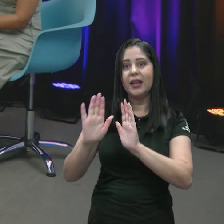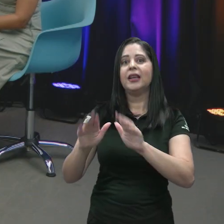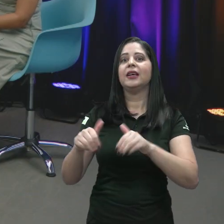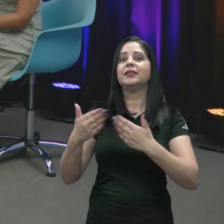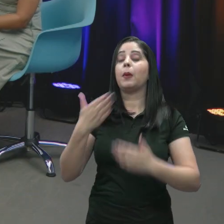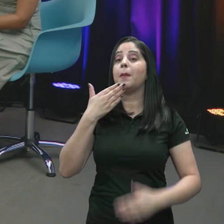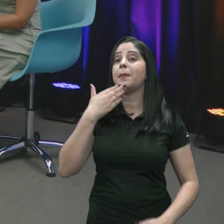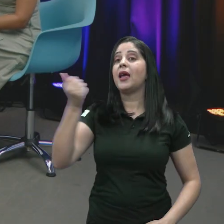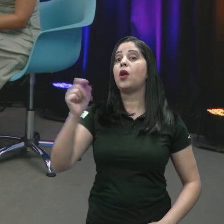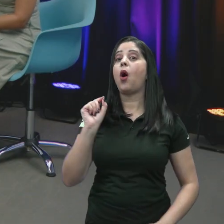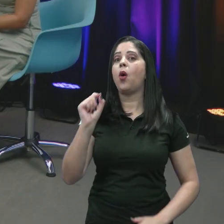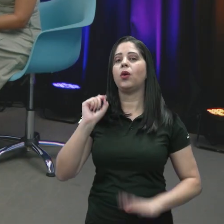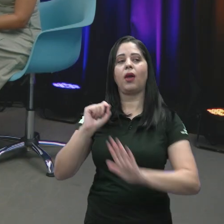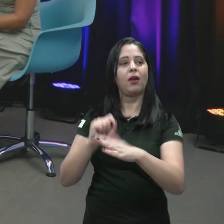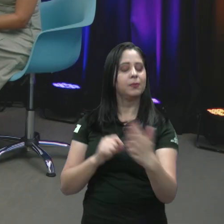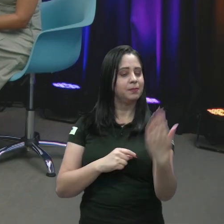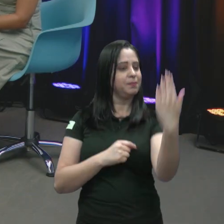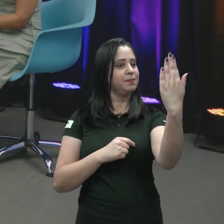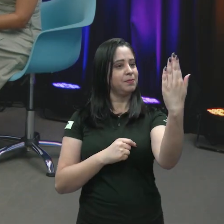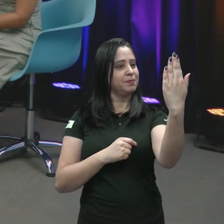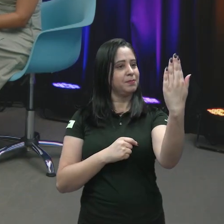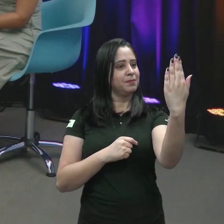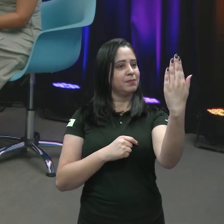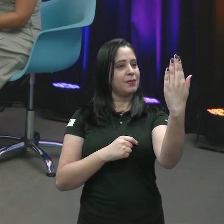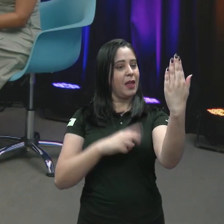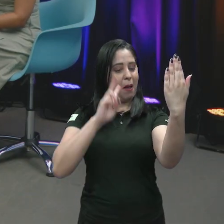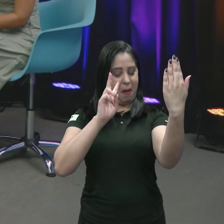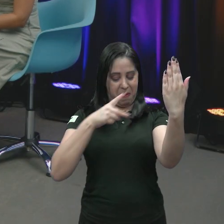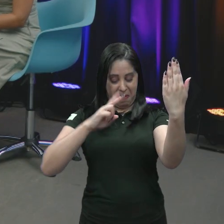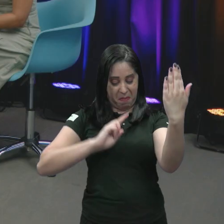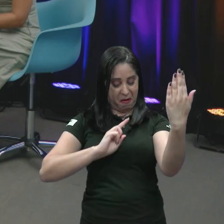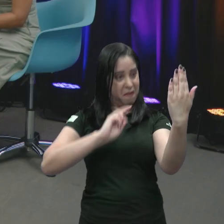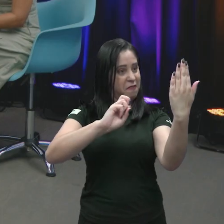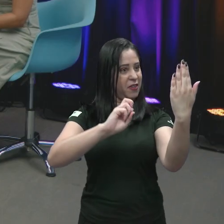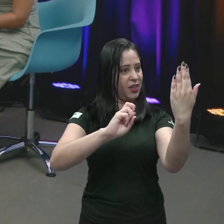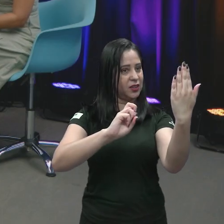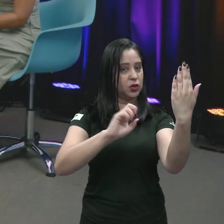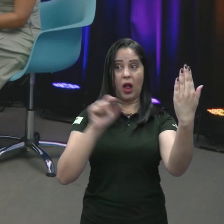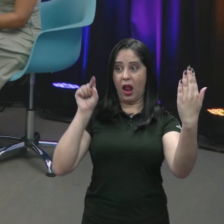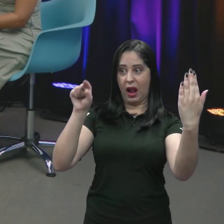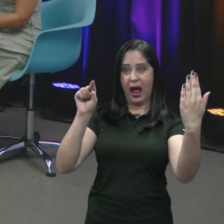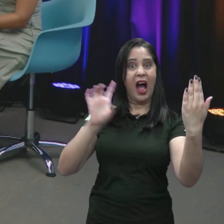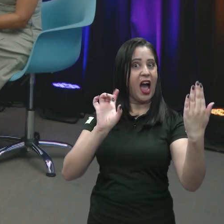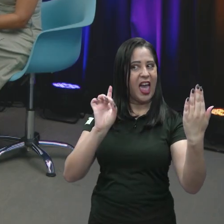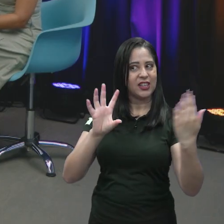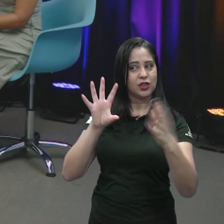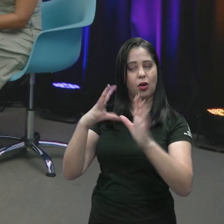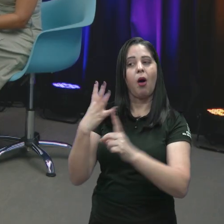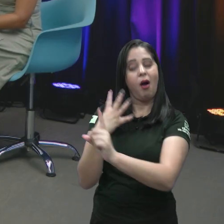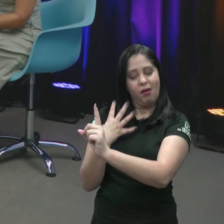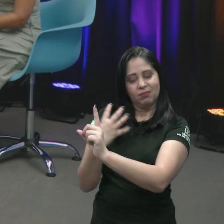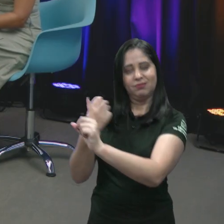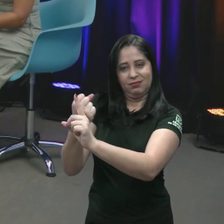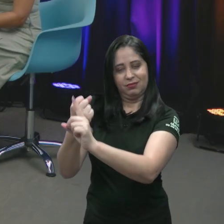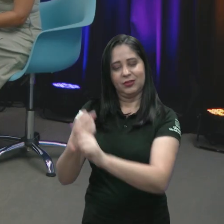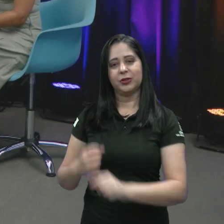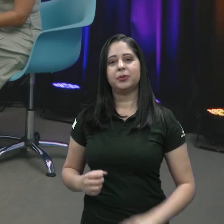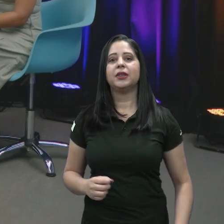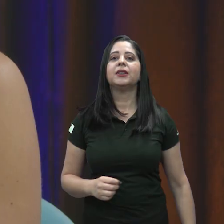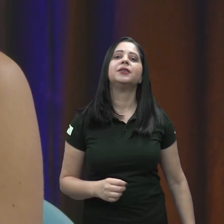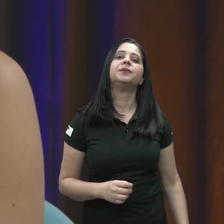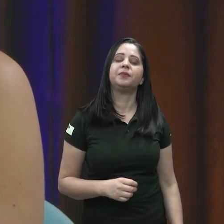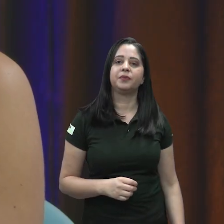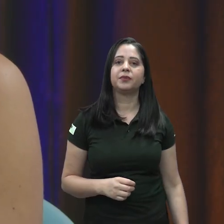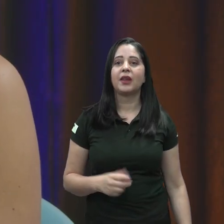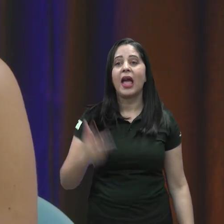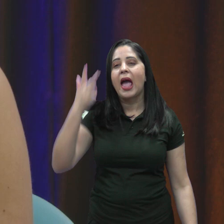espelho, né, para ver a sua caminhada e a janela só para se inspirar. Exatamente. Né? Eu acho que serve aí nessa colocação. Sim. É